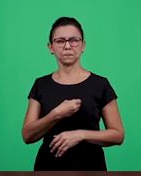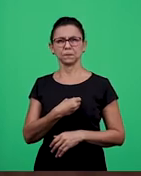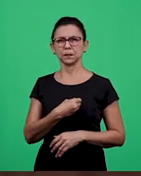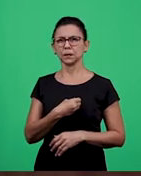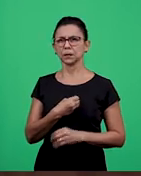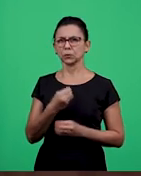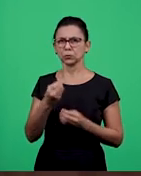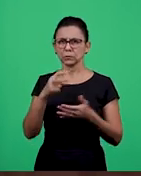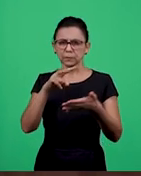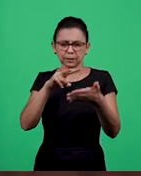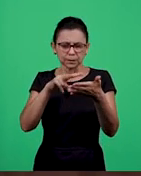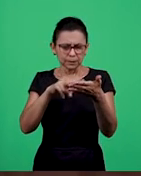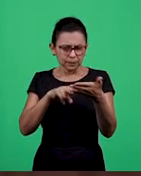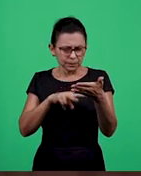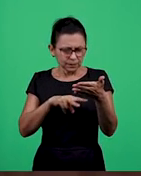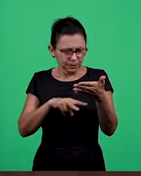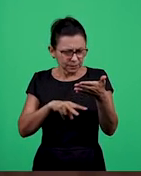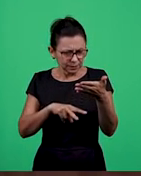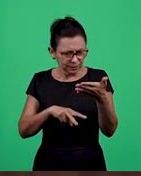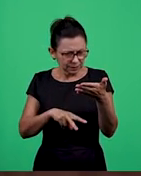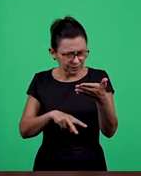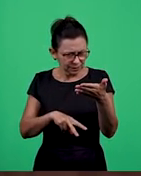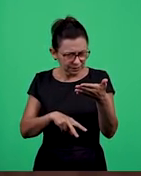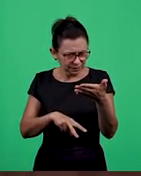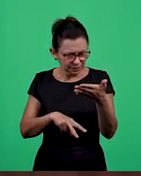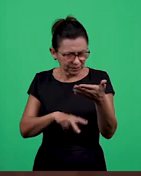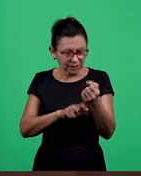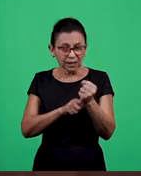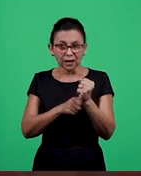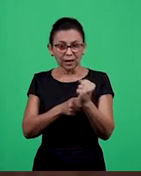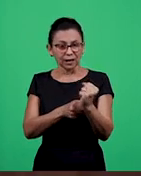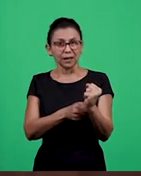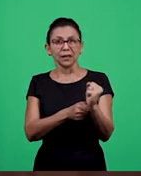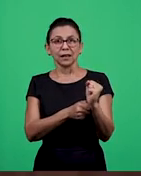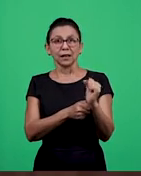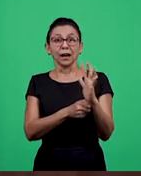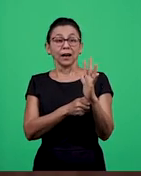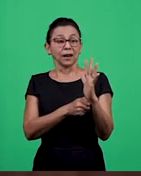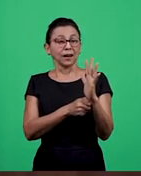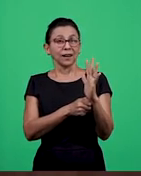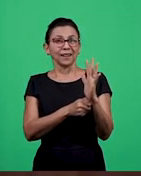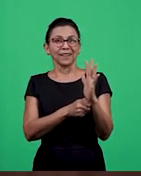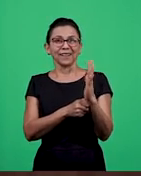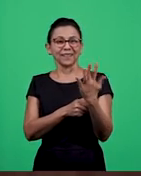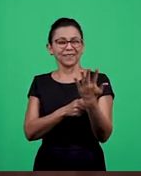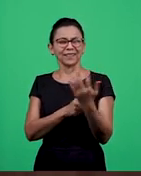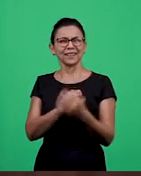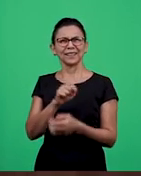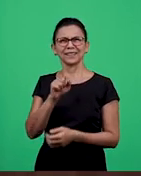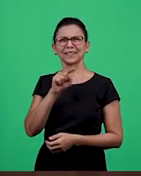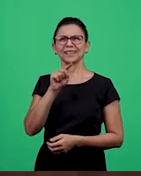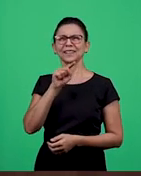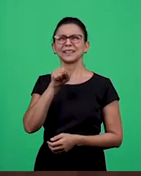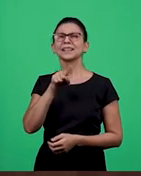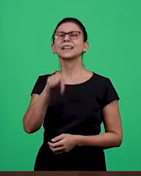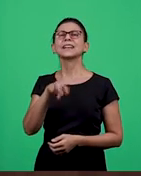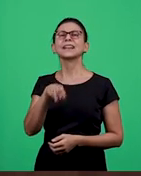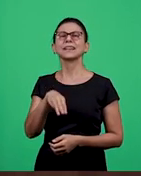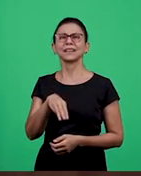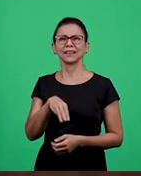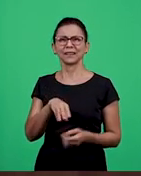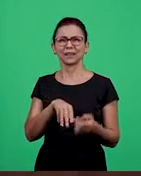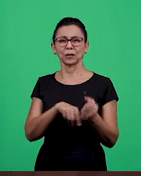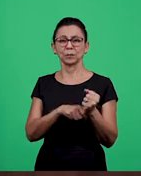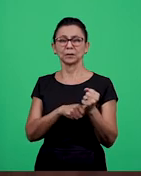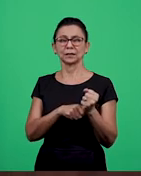nela nós descobrimos o mistério profético. E quem é o mistério profético de Deus? É